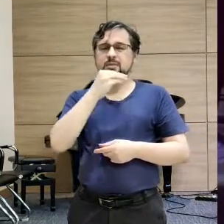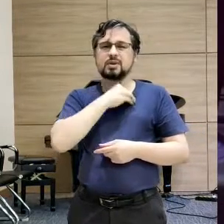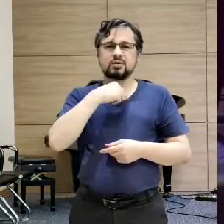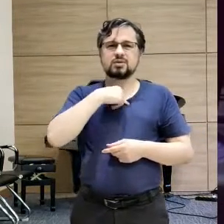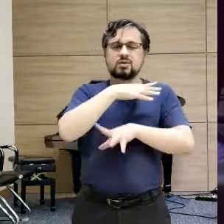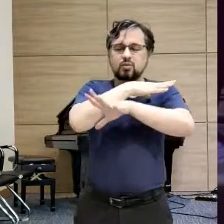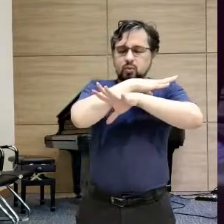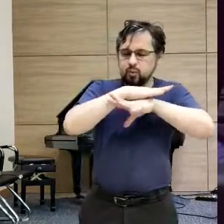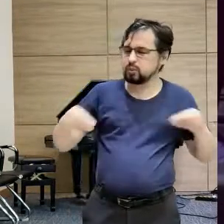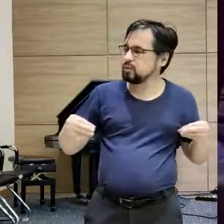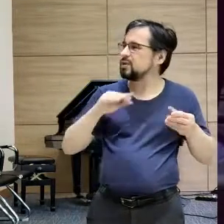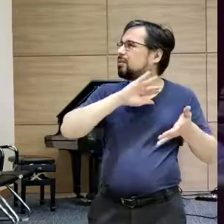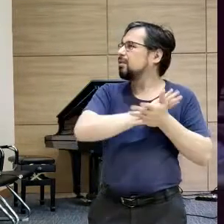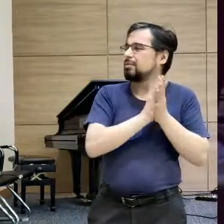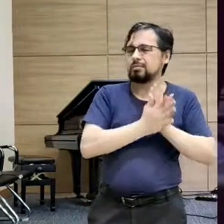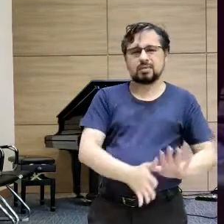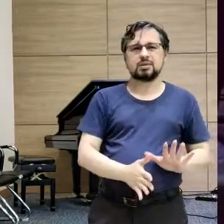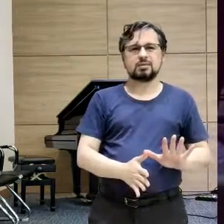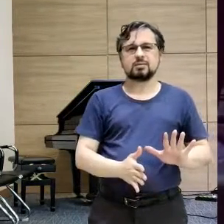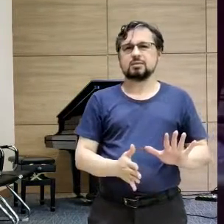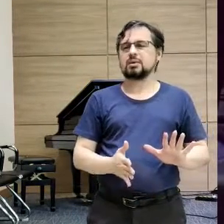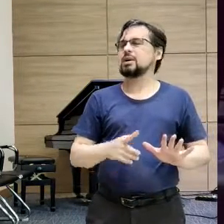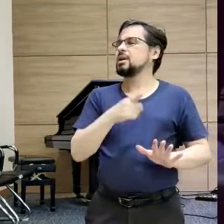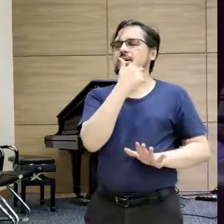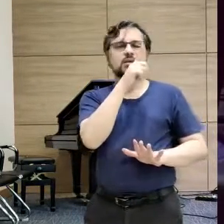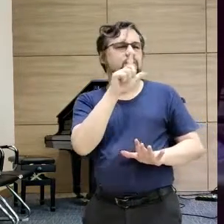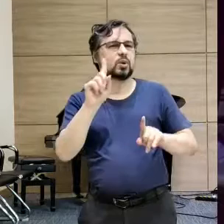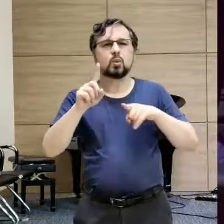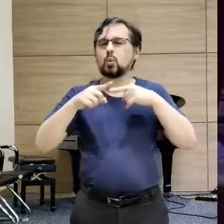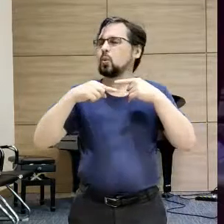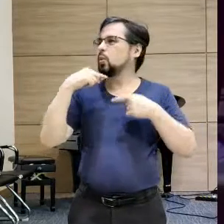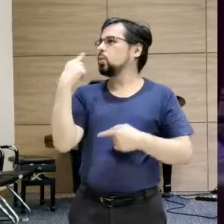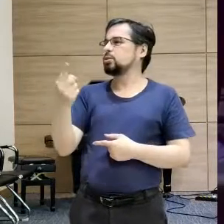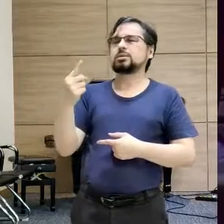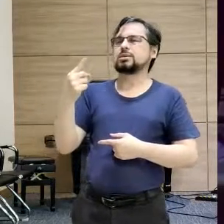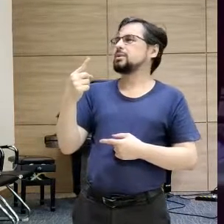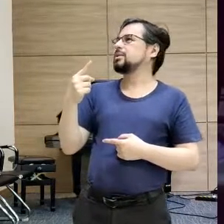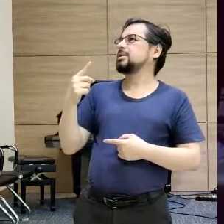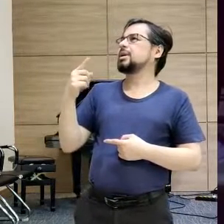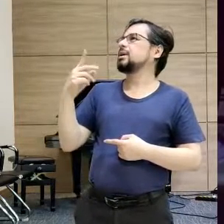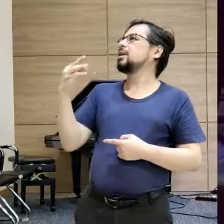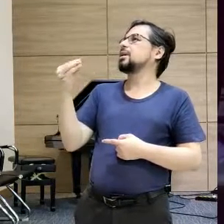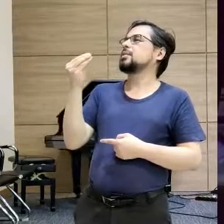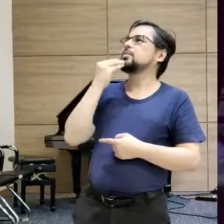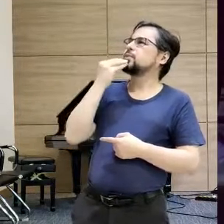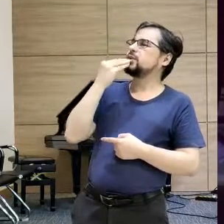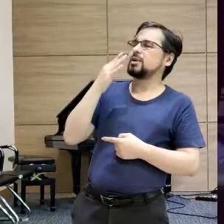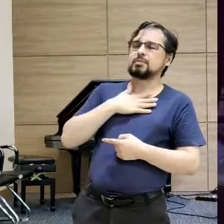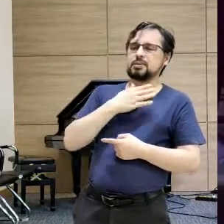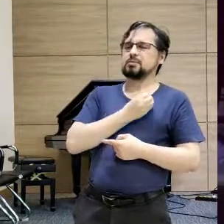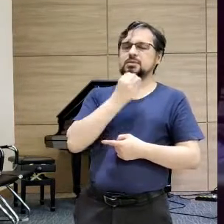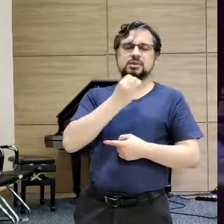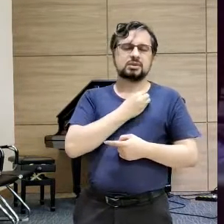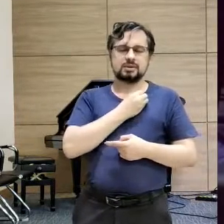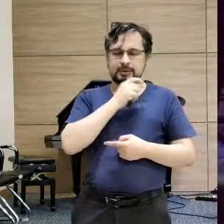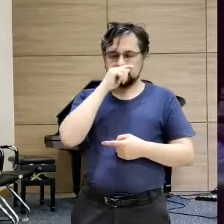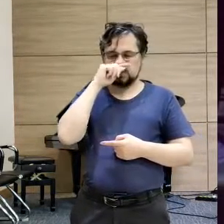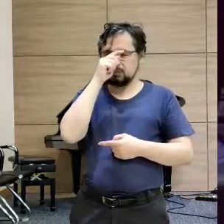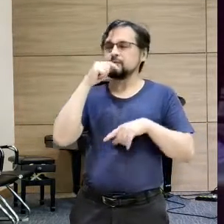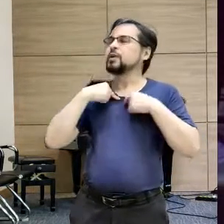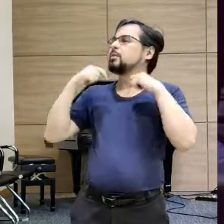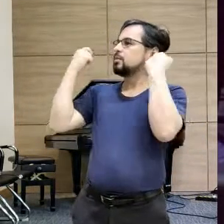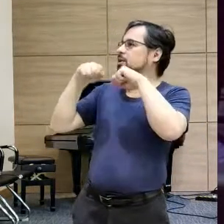consumido. Não há outra possibilidade para mim. Eu não sei o que fazer se não for debaixo da tua